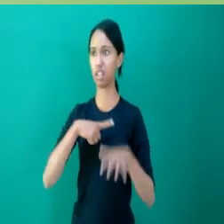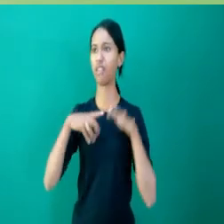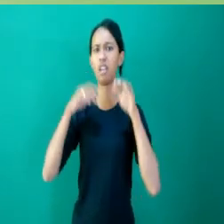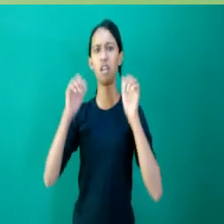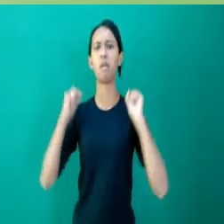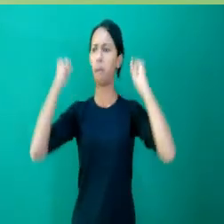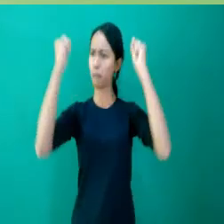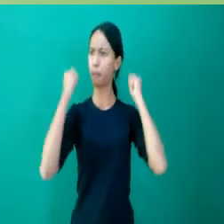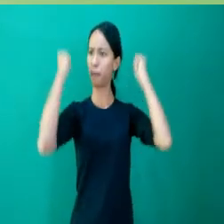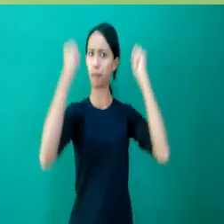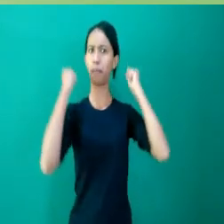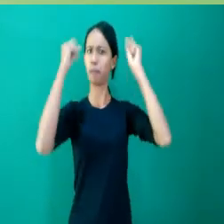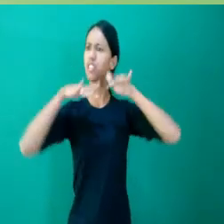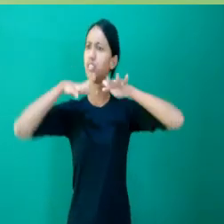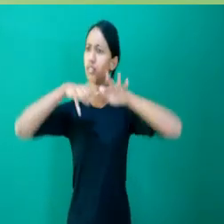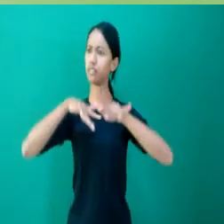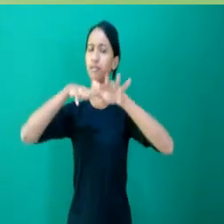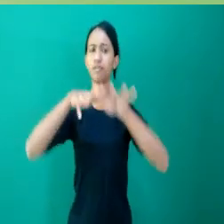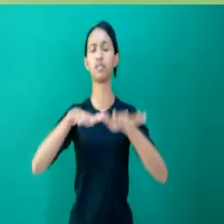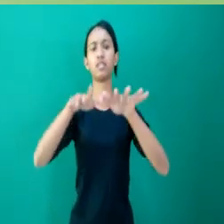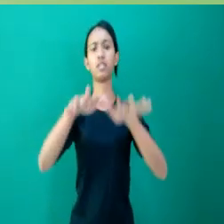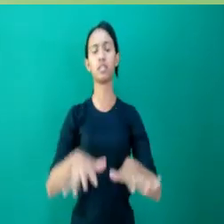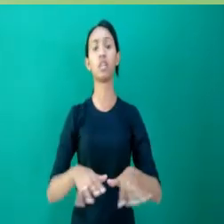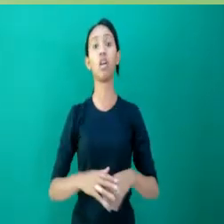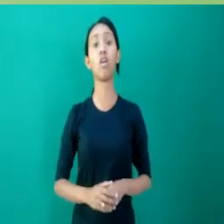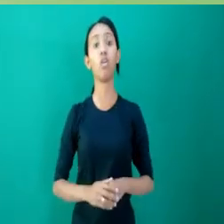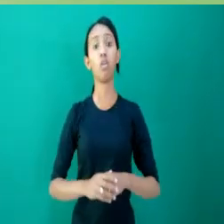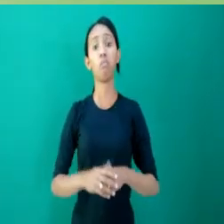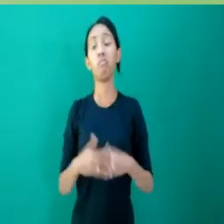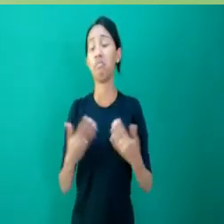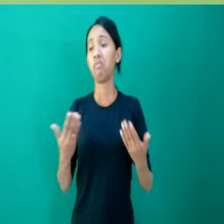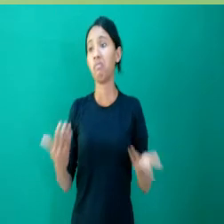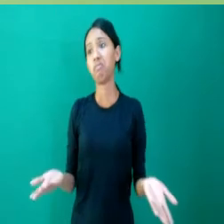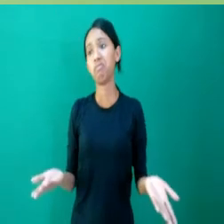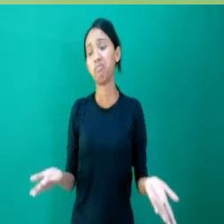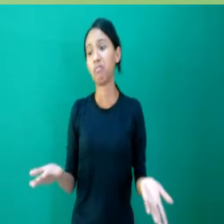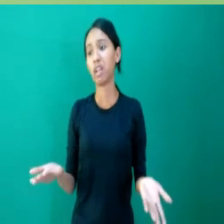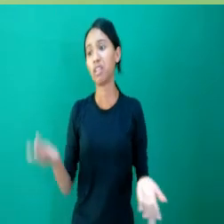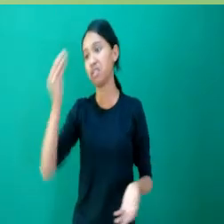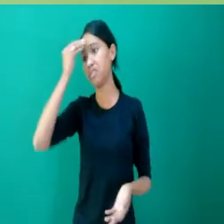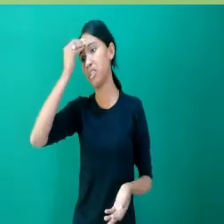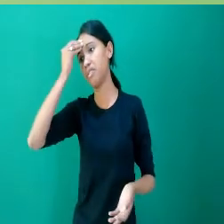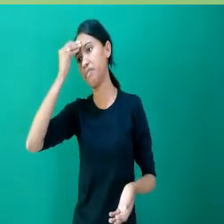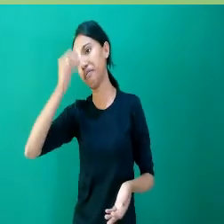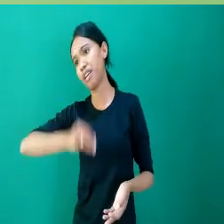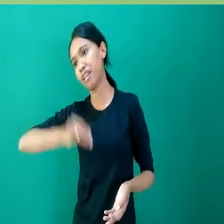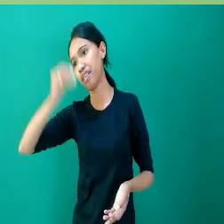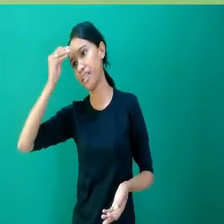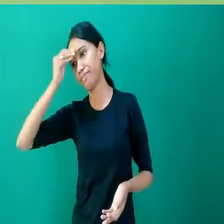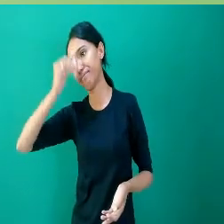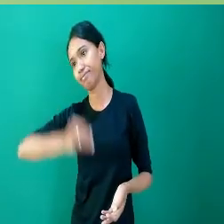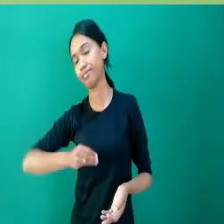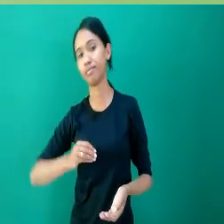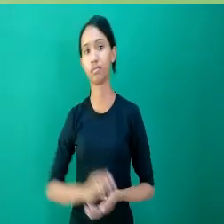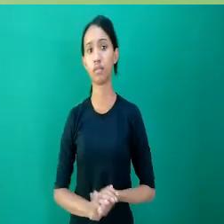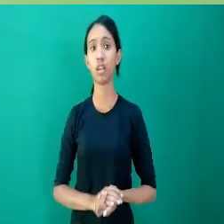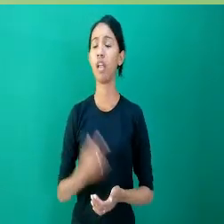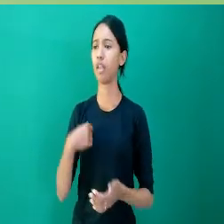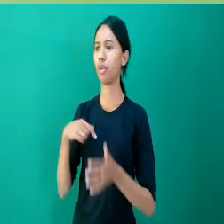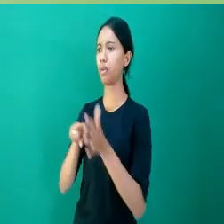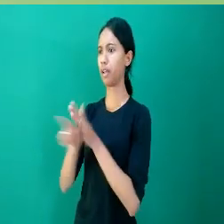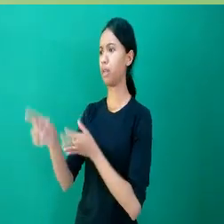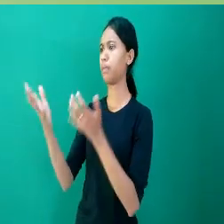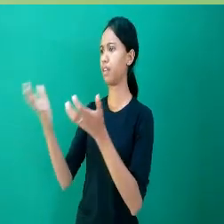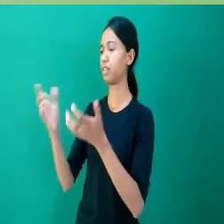ti, e perguntar para ti, se a luta maior é dentro dessas instituições, como o NEABI, como o Negro, como um